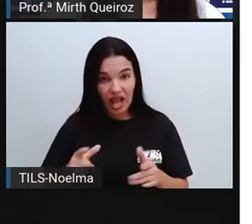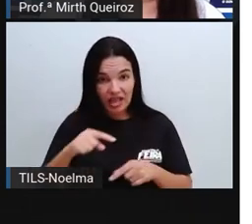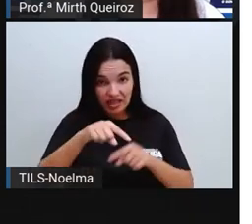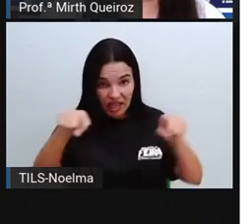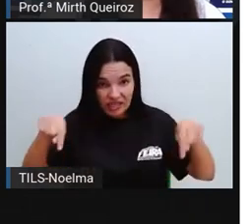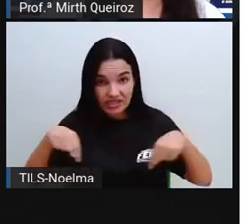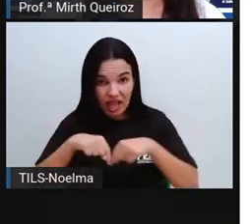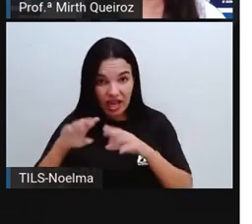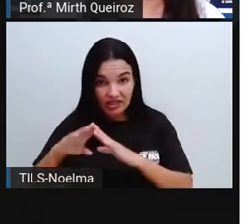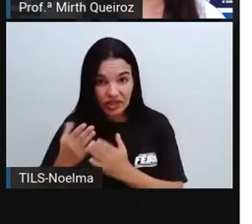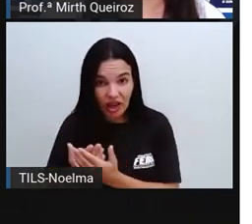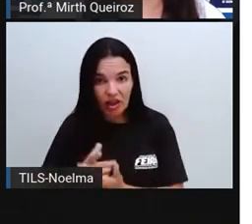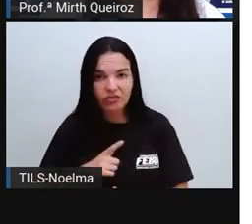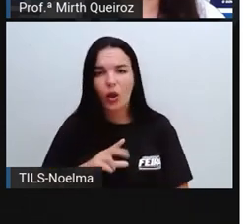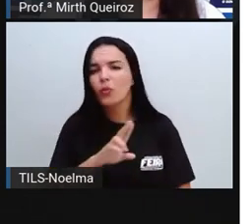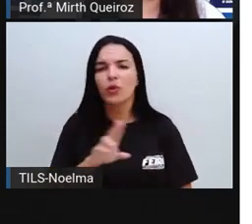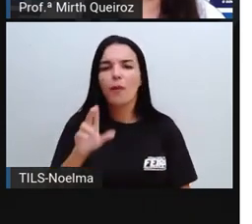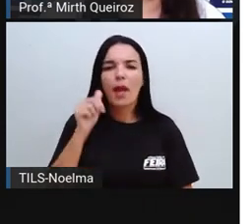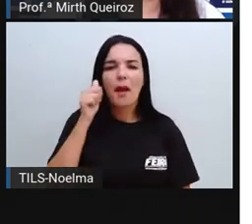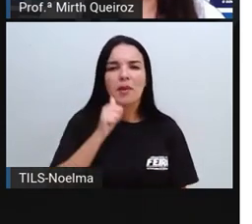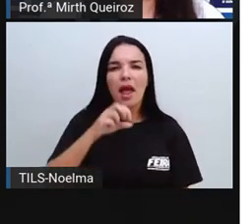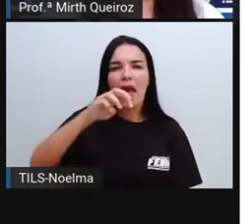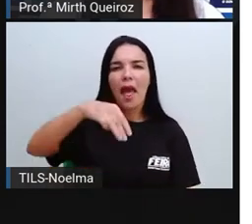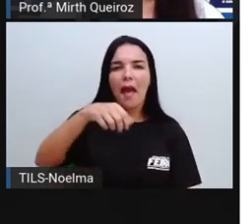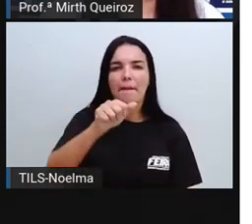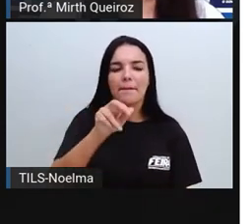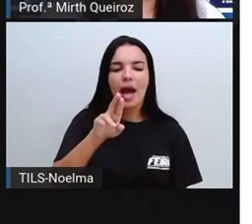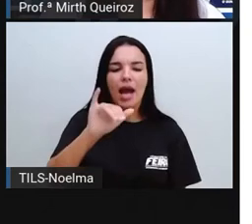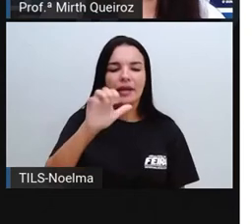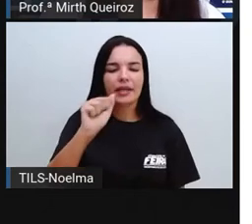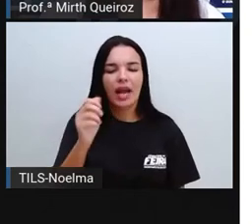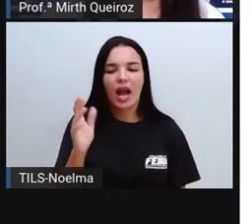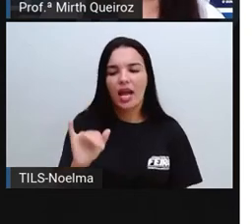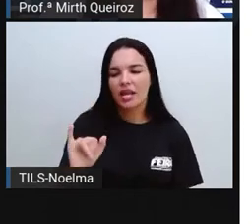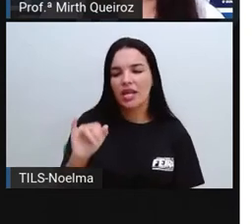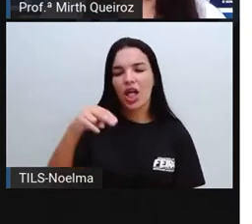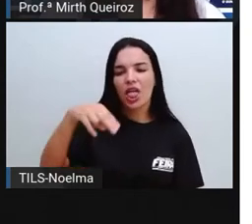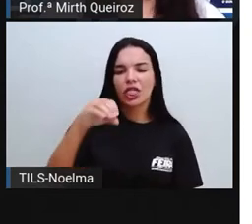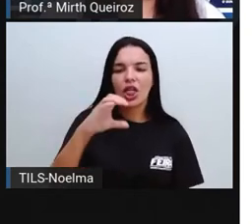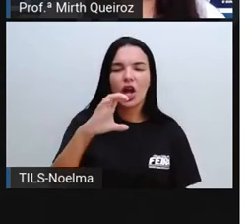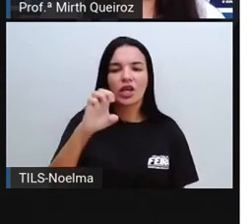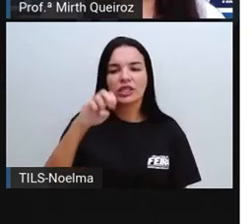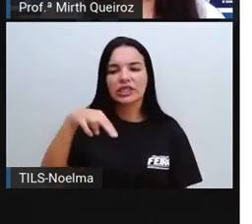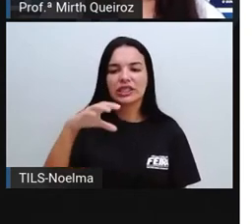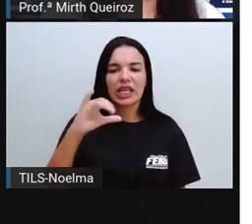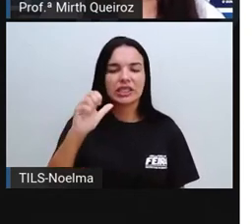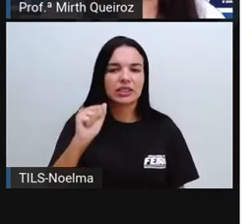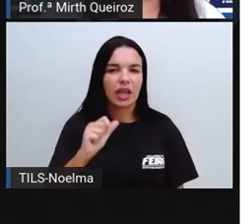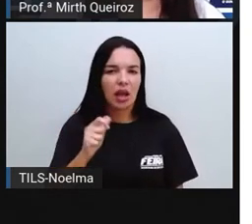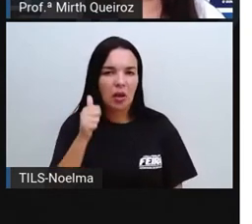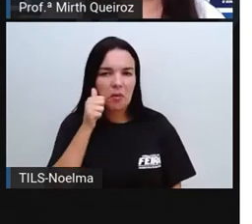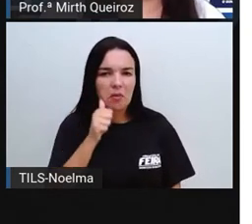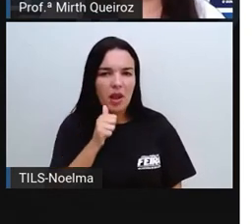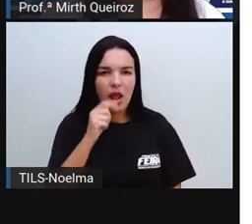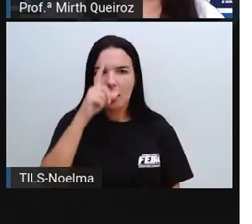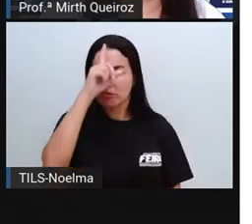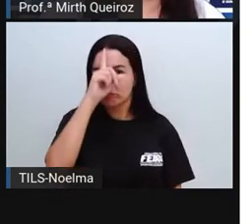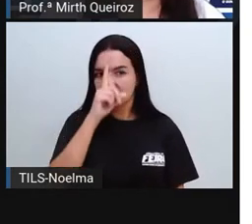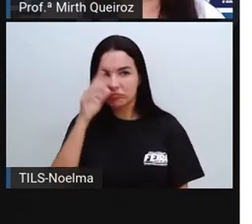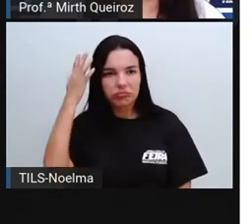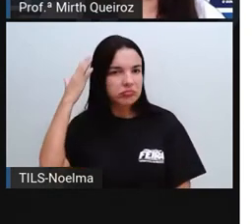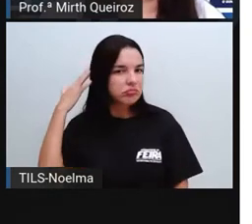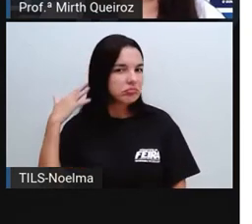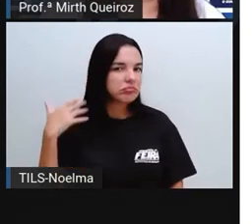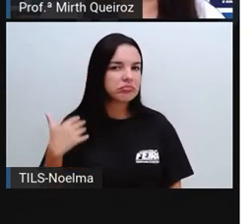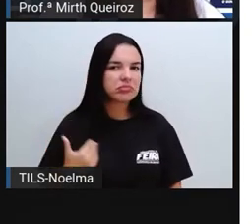Inocência. Loira, desbotada, rica e chata, muito chata. Alguma coisa em minha cabeça